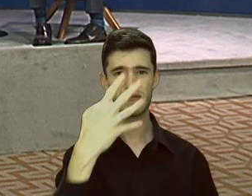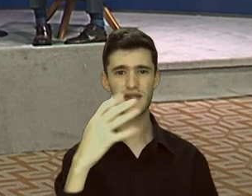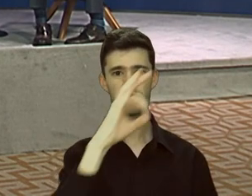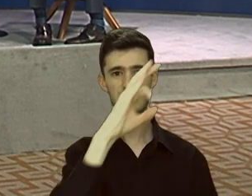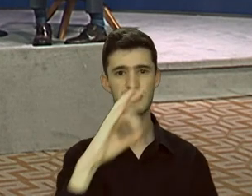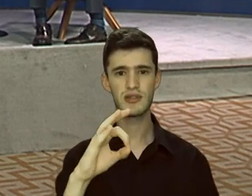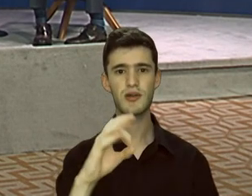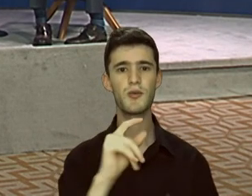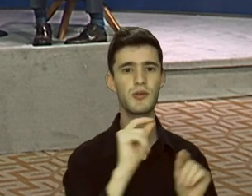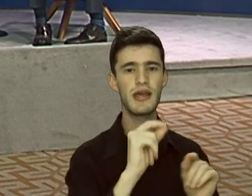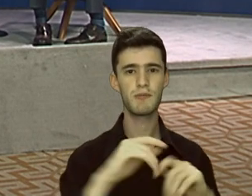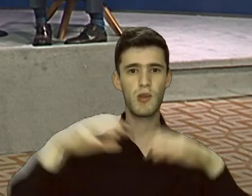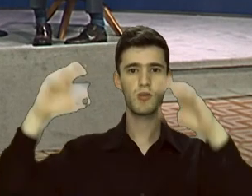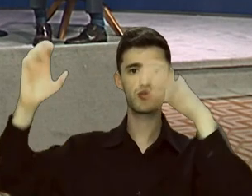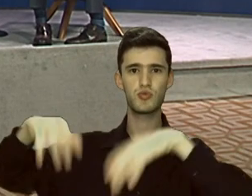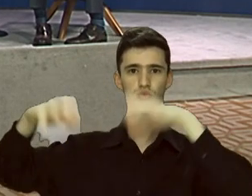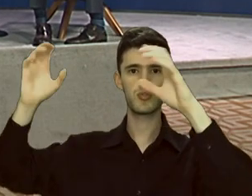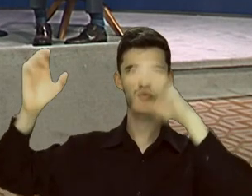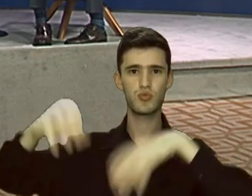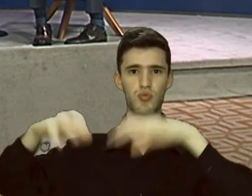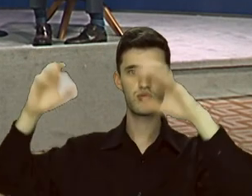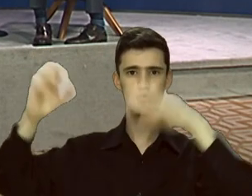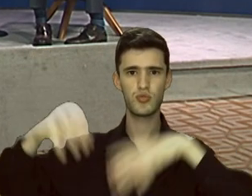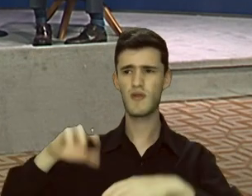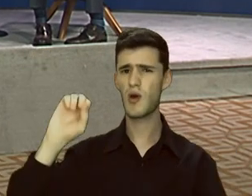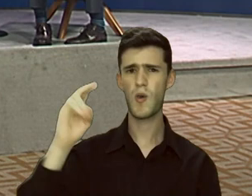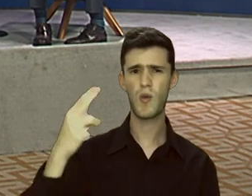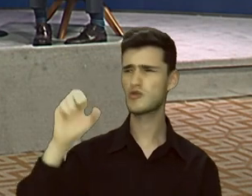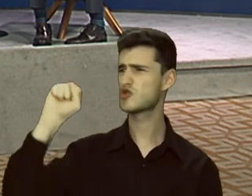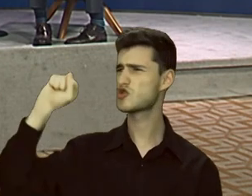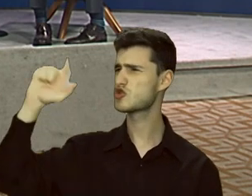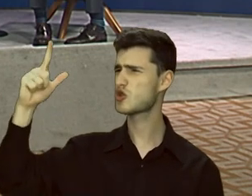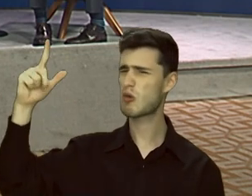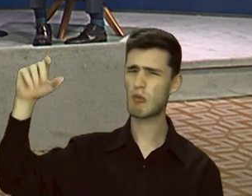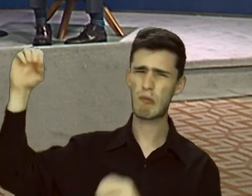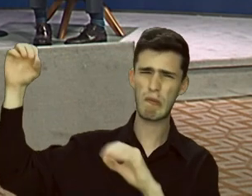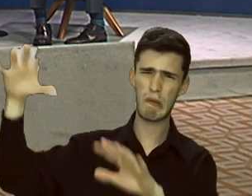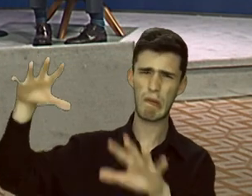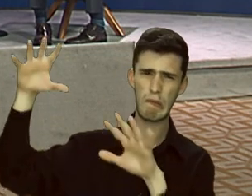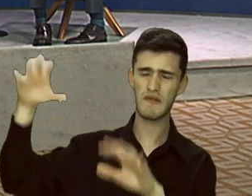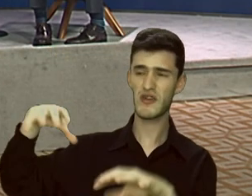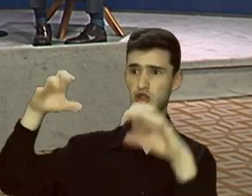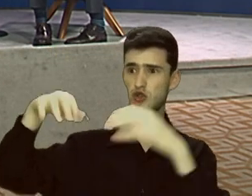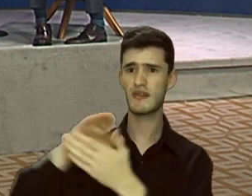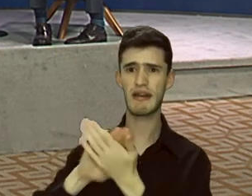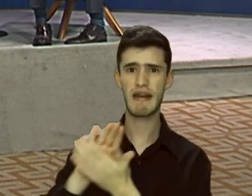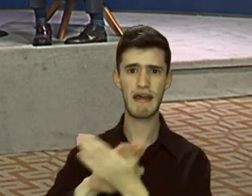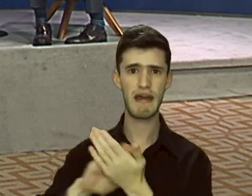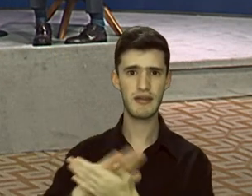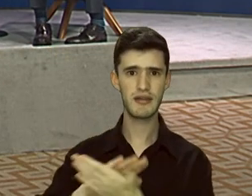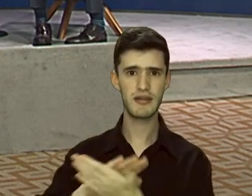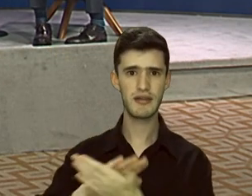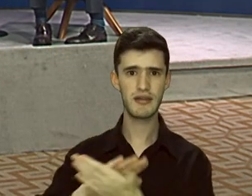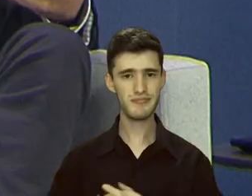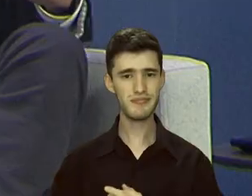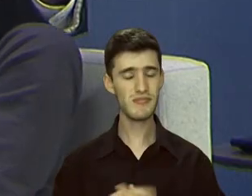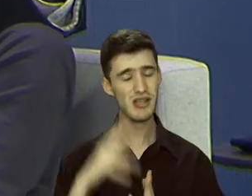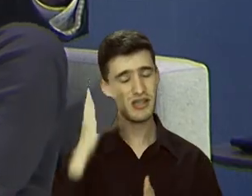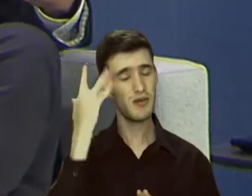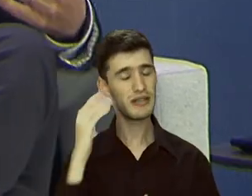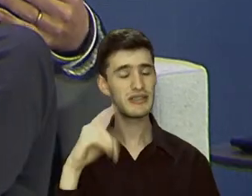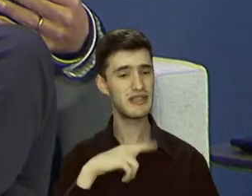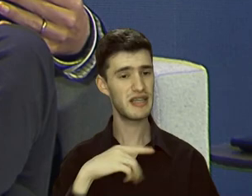para resolver um monte de coisa no final do dia marginal se você for comparar com o clima então eu acho que tem tecnologias que estão nascendo de